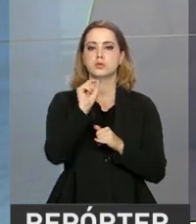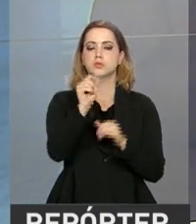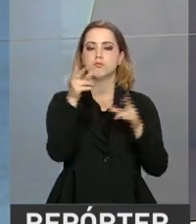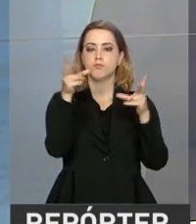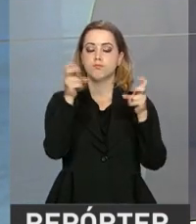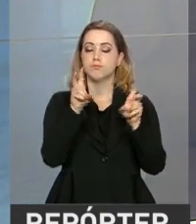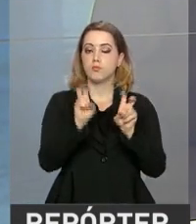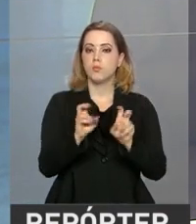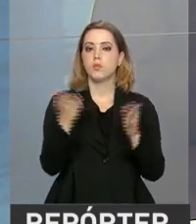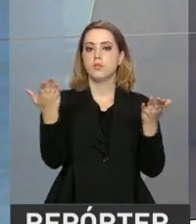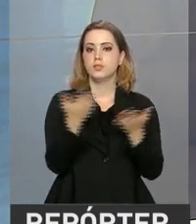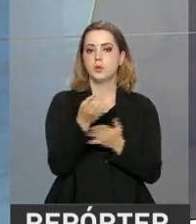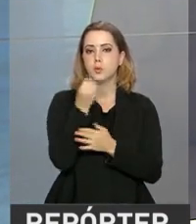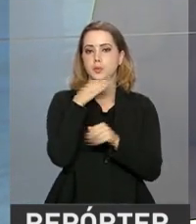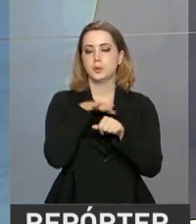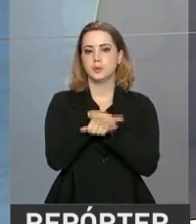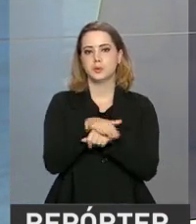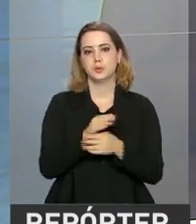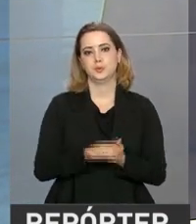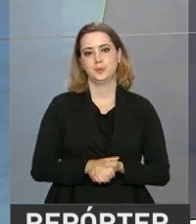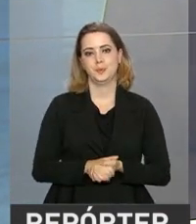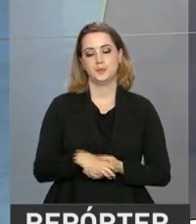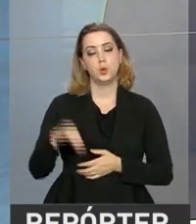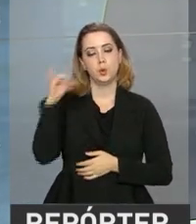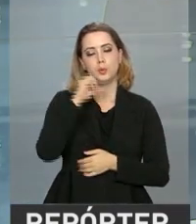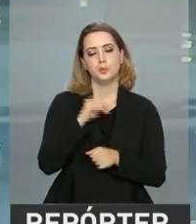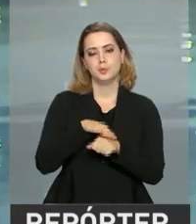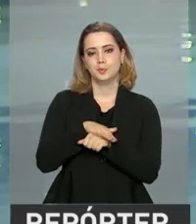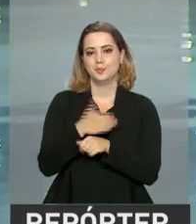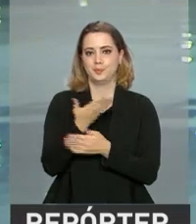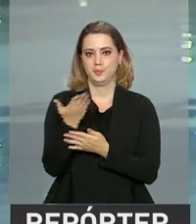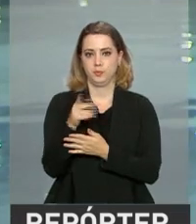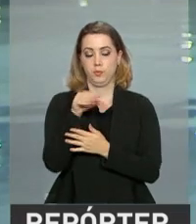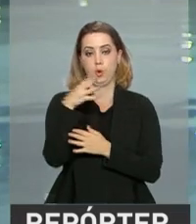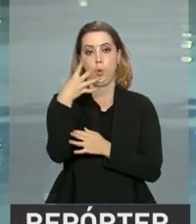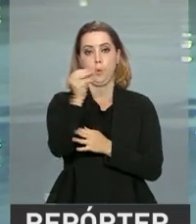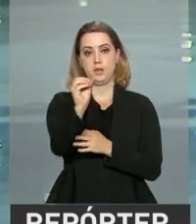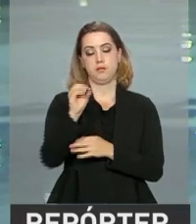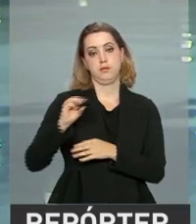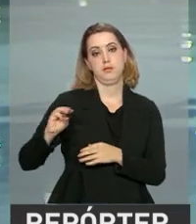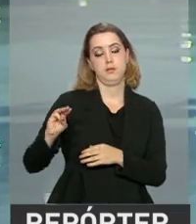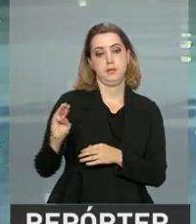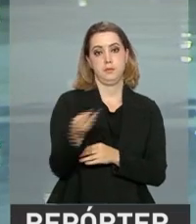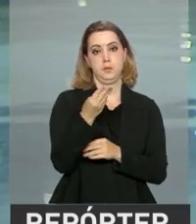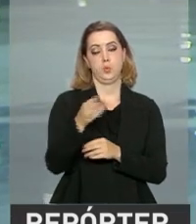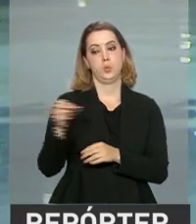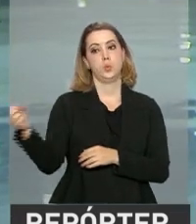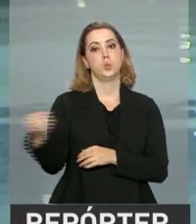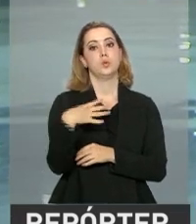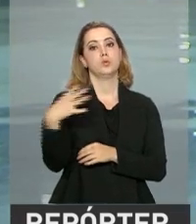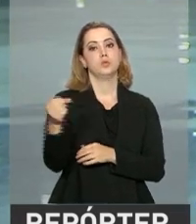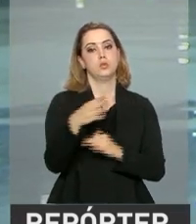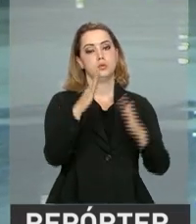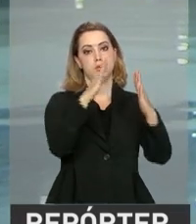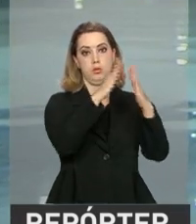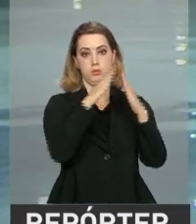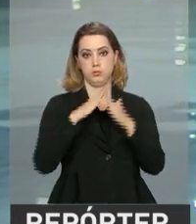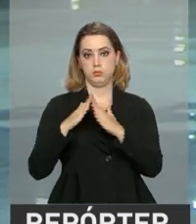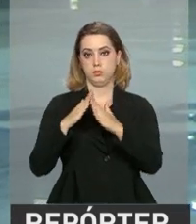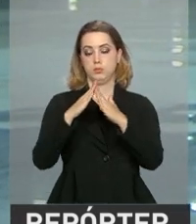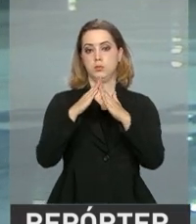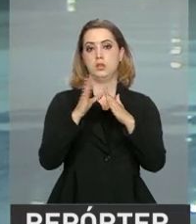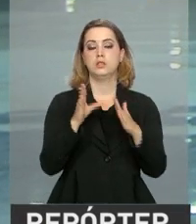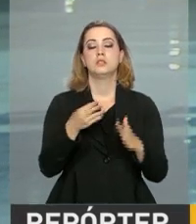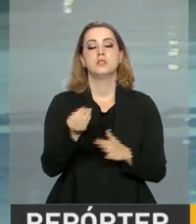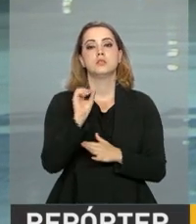pra gente Paulo boa noite Boa noite Jaime essas 40.000 novas unidades que vão ser contratadas no Minha Casa Minha